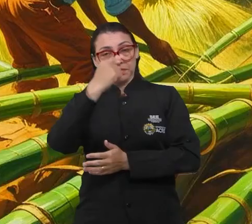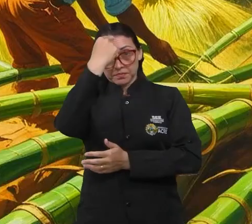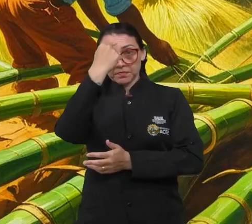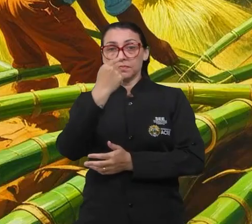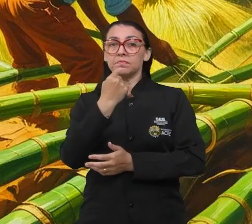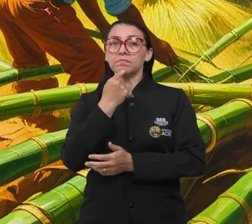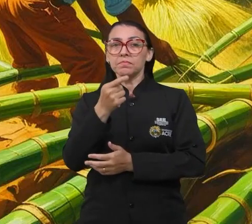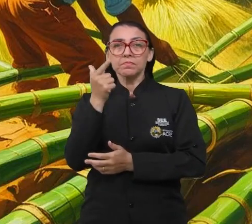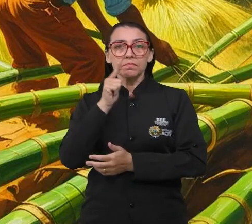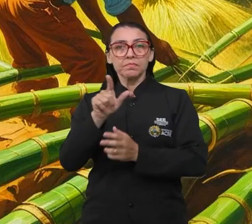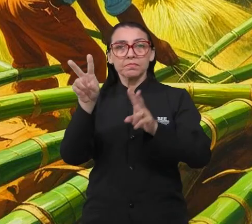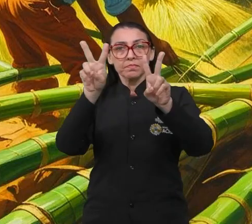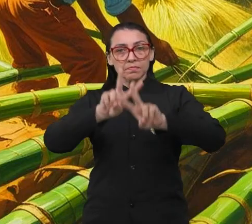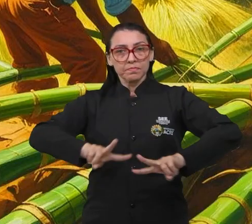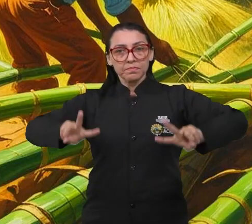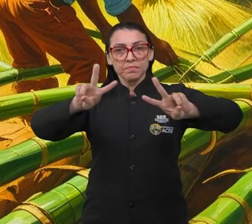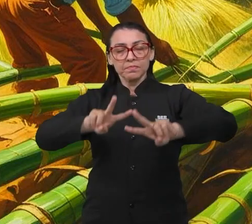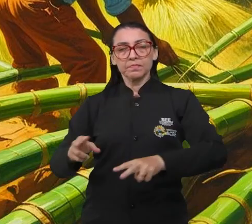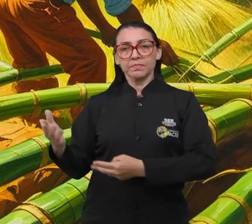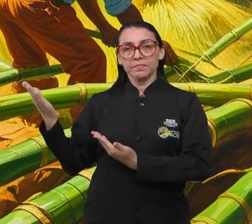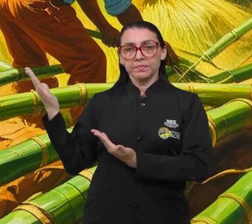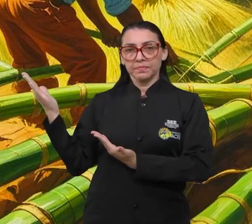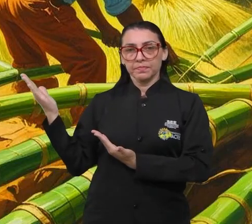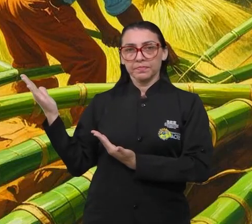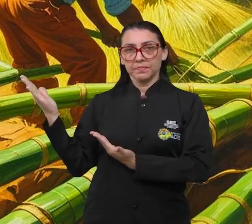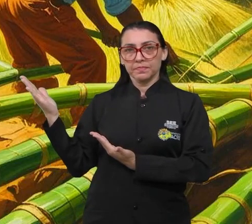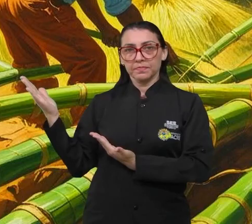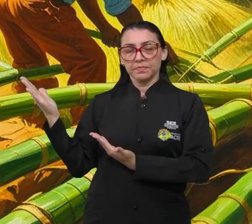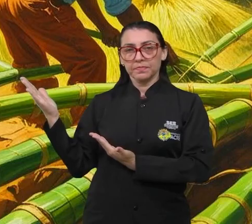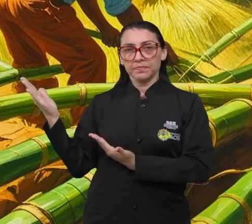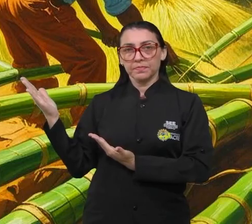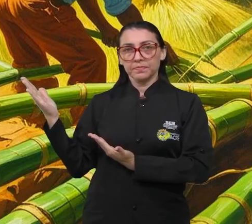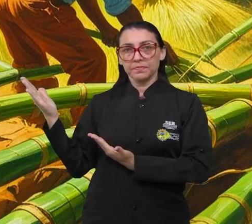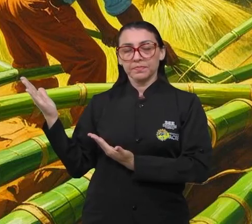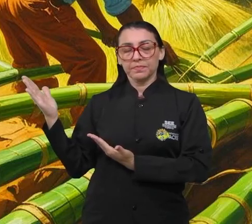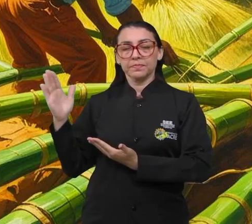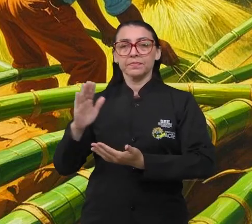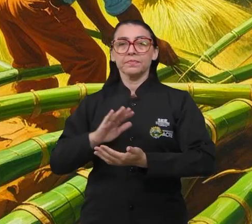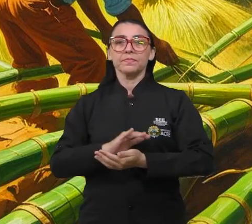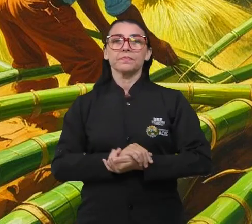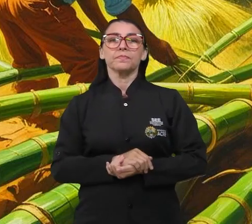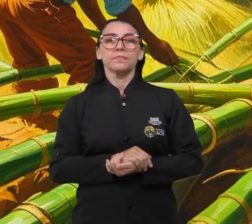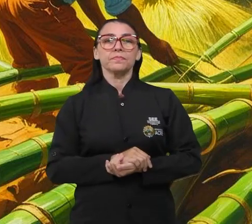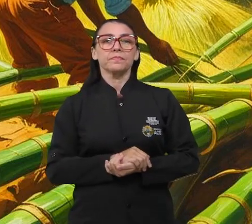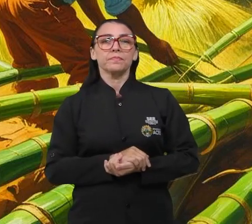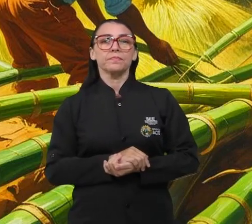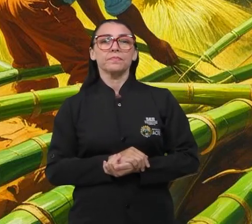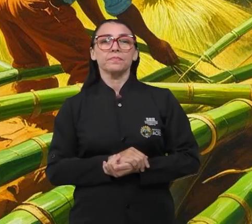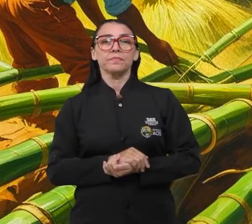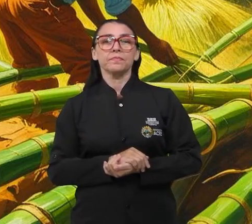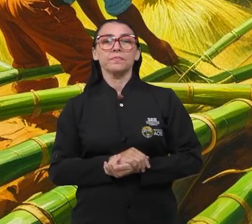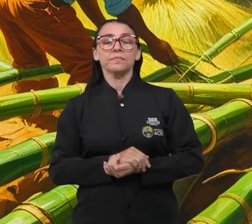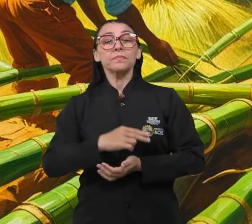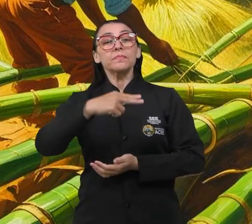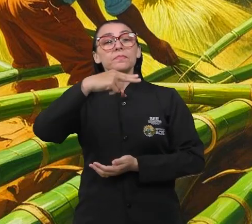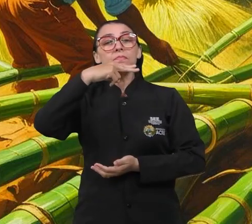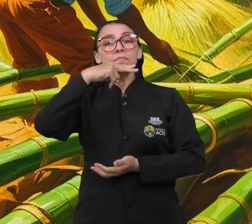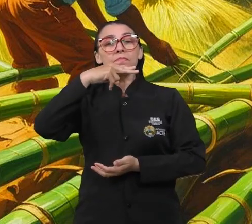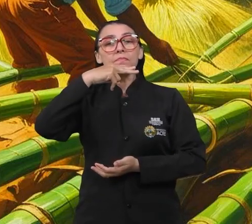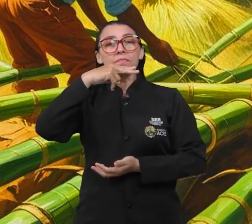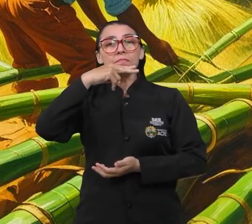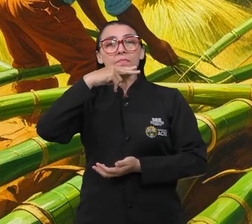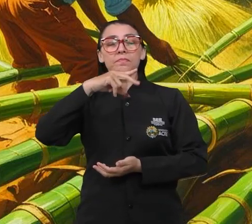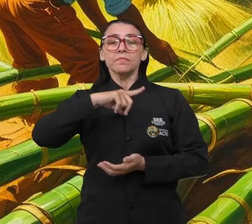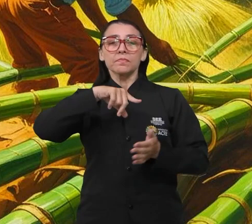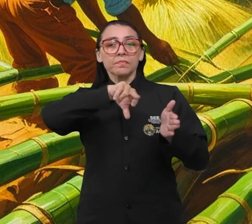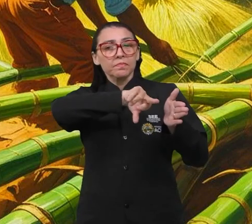imagem. Vocês conseguem visualizar na tela? A gente vê nitidamente uma colheita de cana. Então, a gente